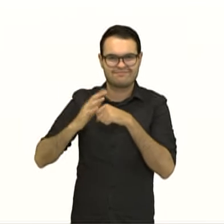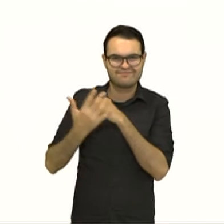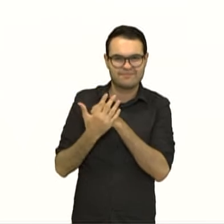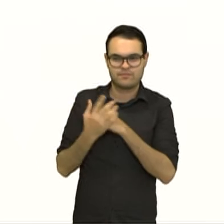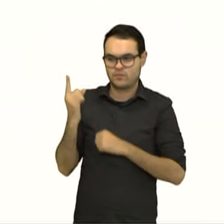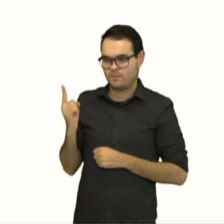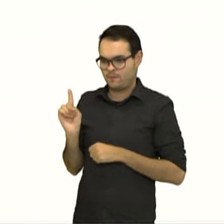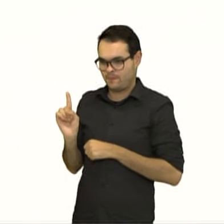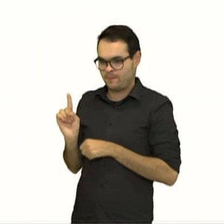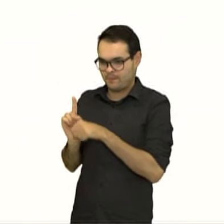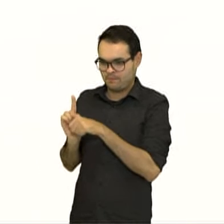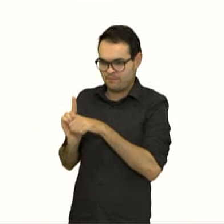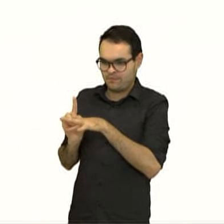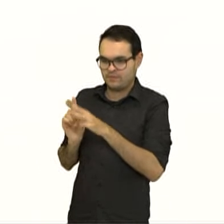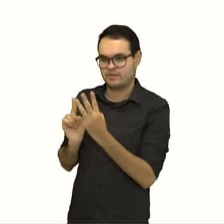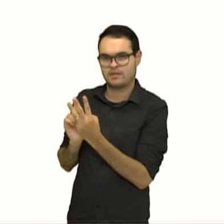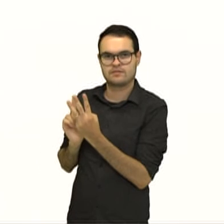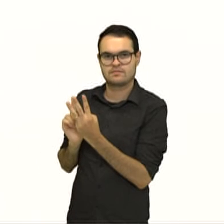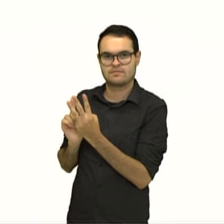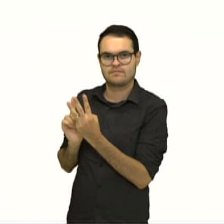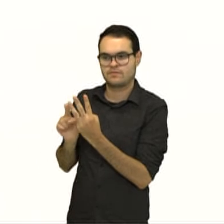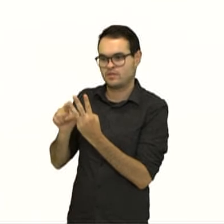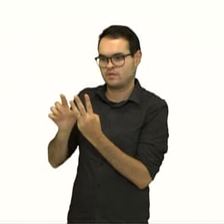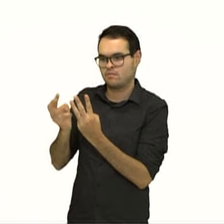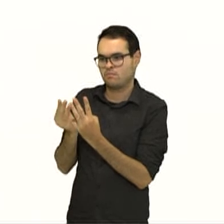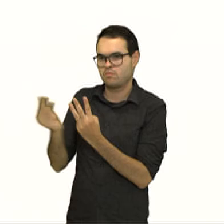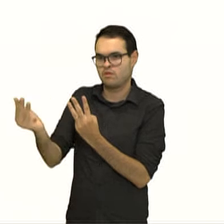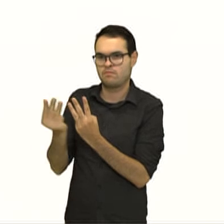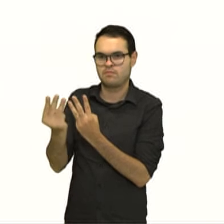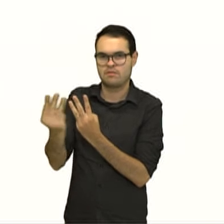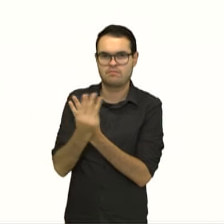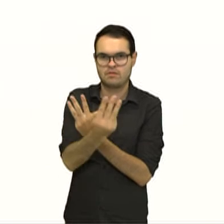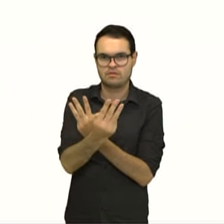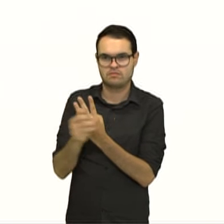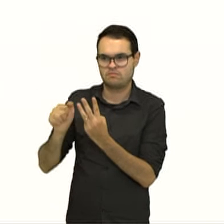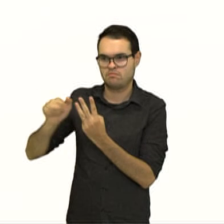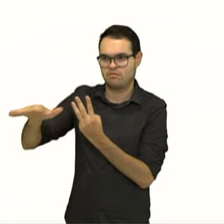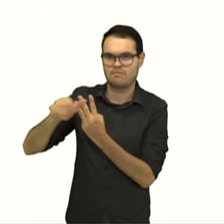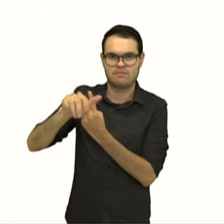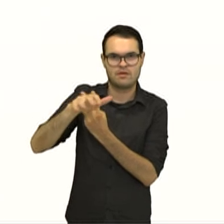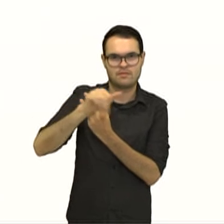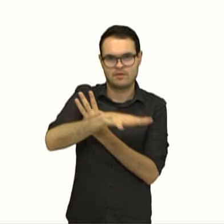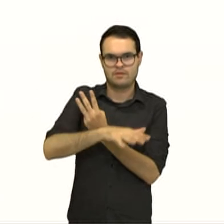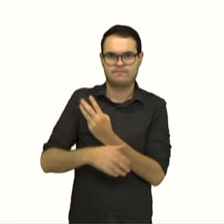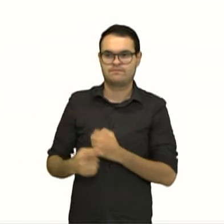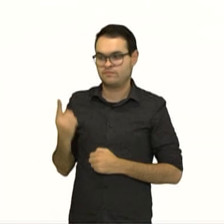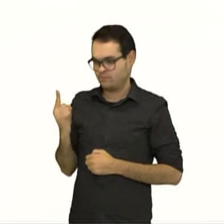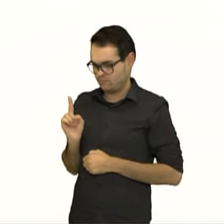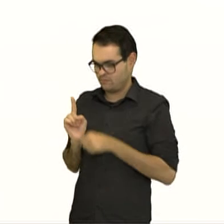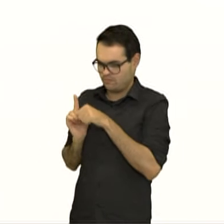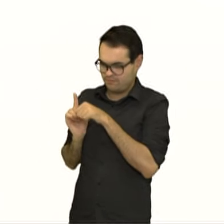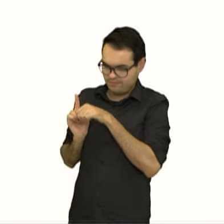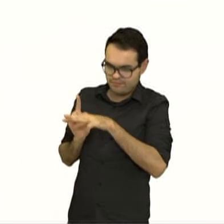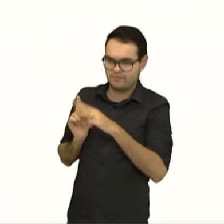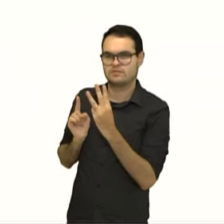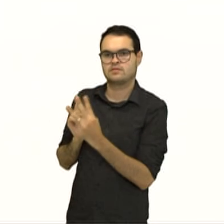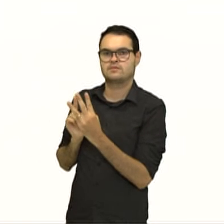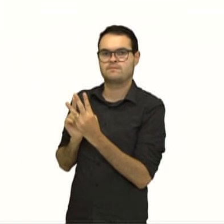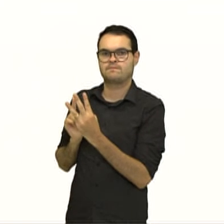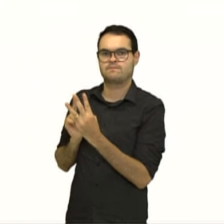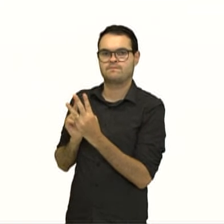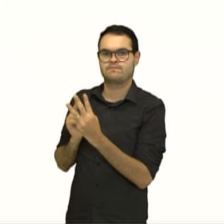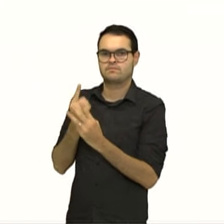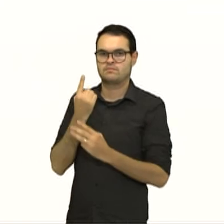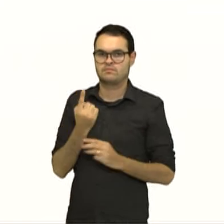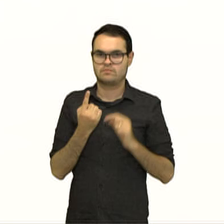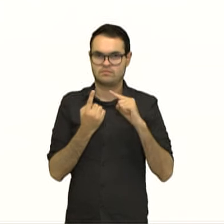contagia 3. Cada pessoa contagia mais 3. Então, olha aqui, uma contagia 3. Então, eu posso dizer que é 3